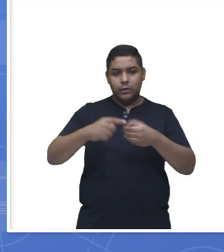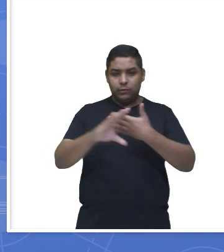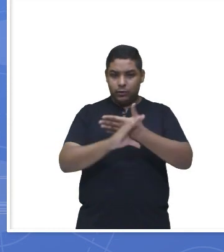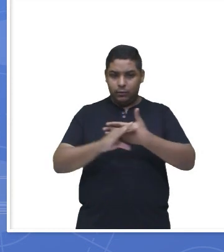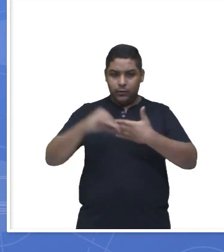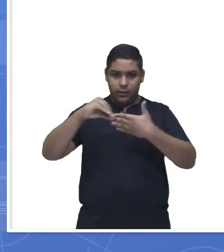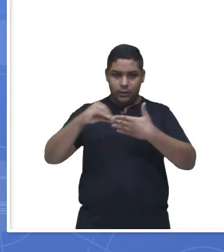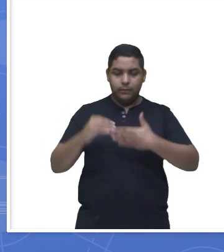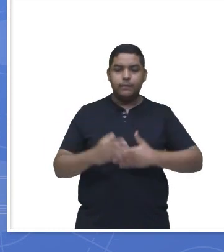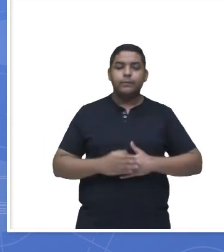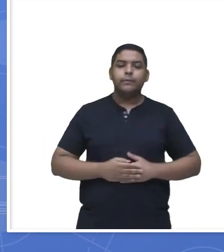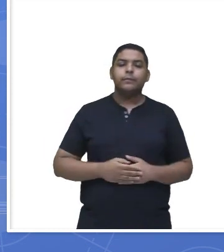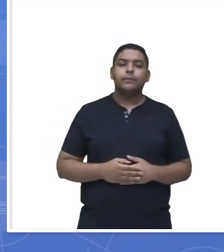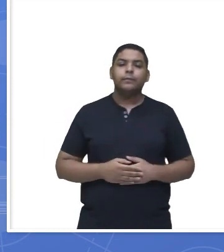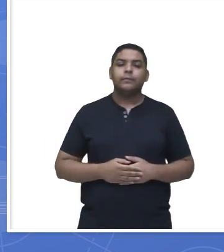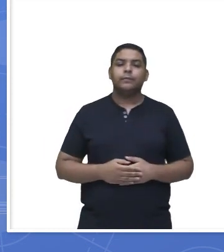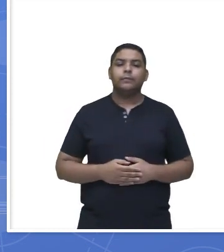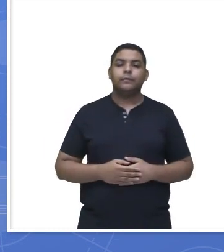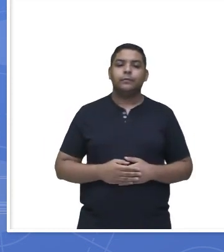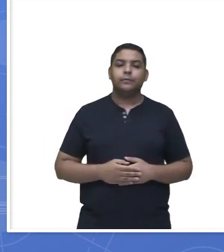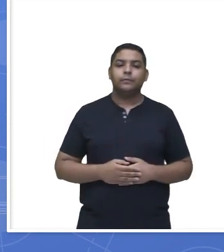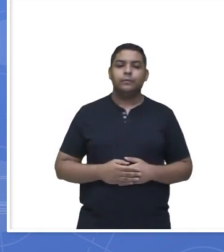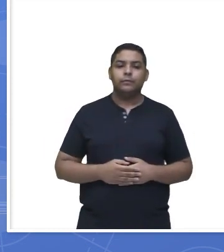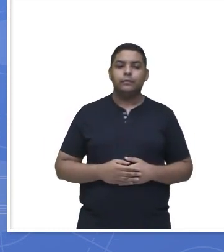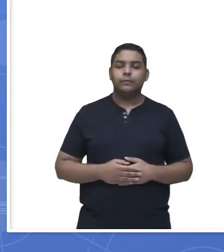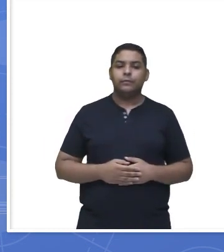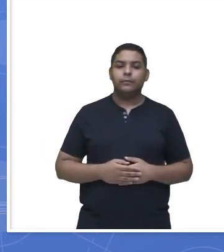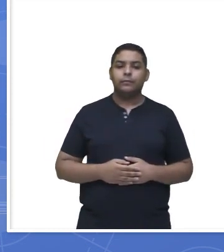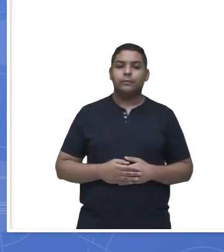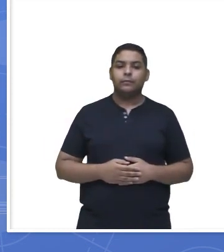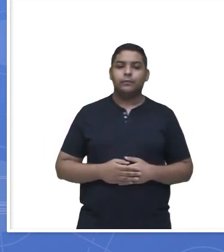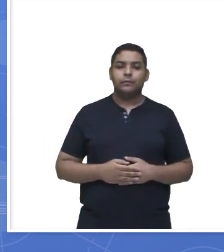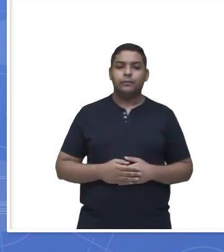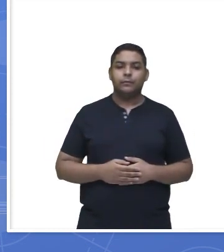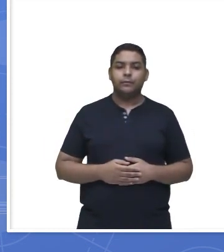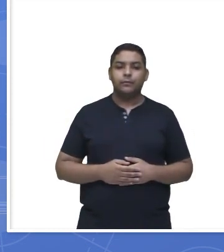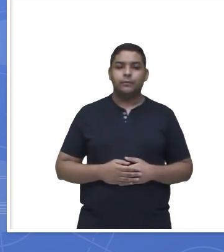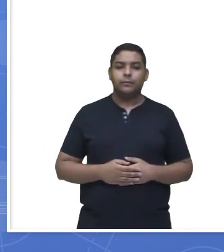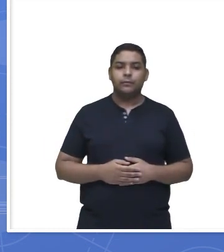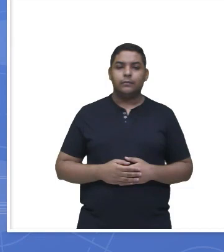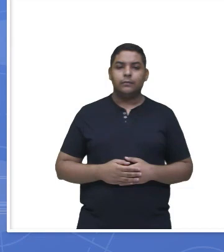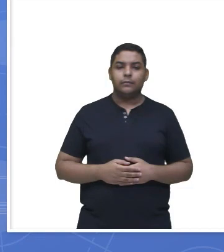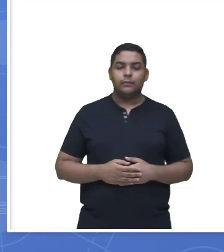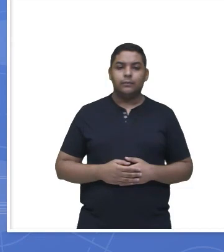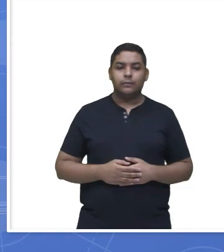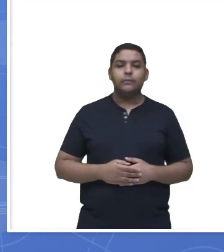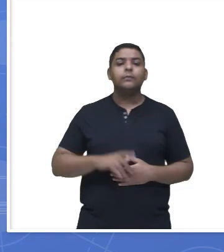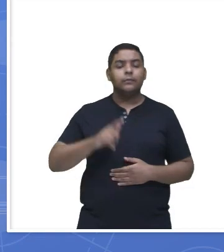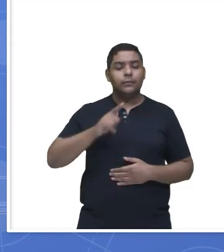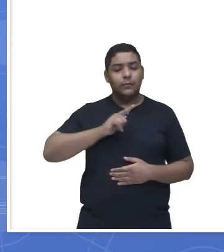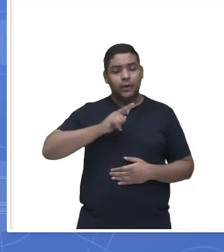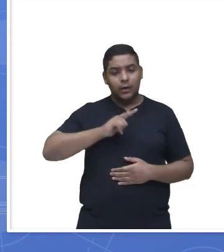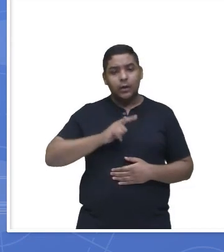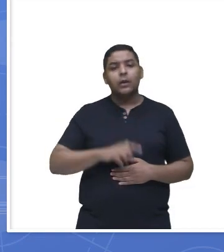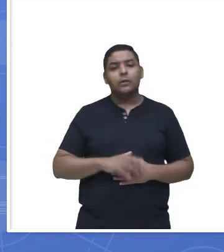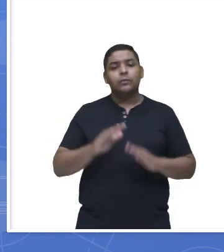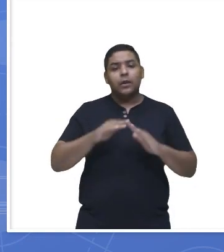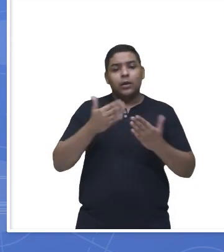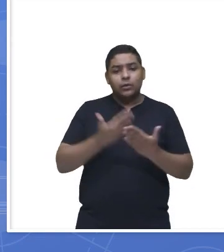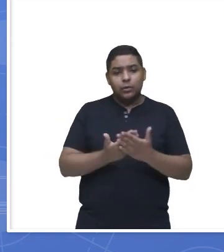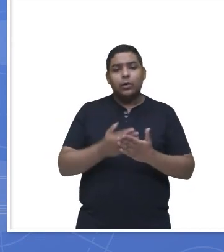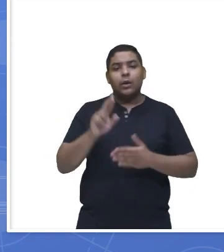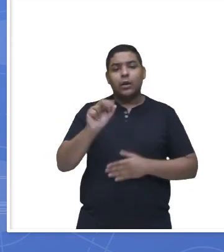com nossos alunos, nossos finalistas. Vamos lá? Então, temos aqui, então, a Escola Raimundo Gomes, muito presente